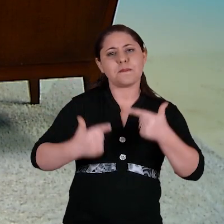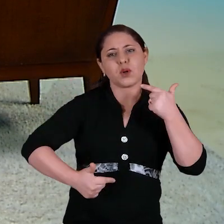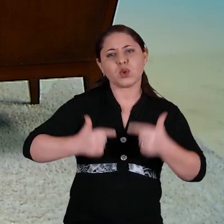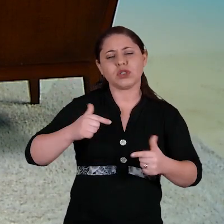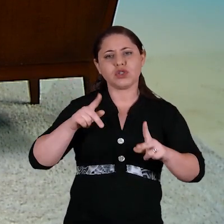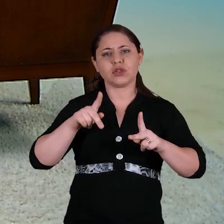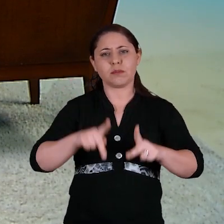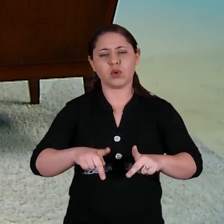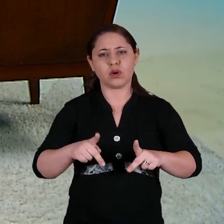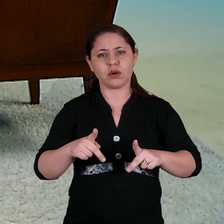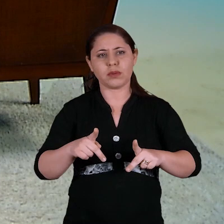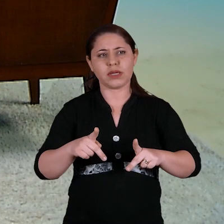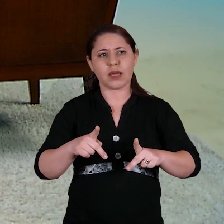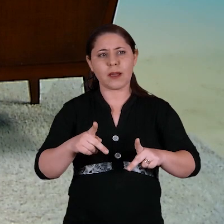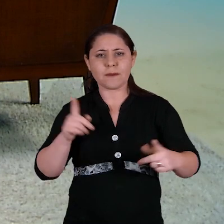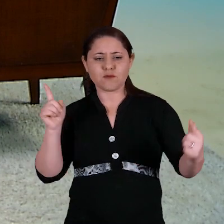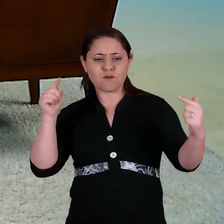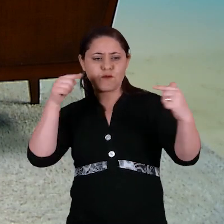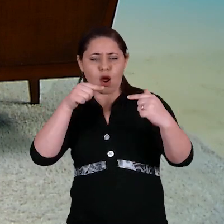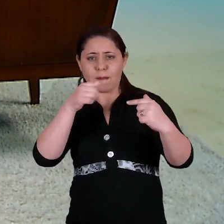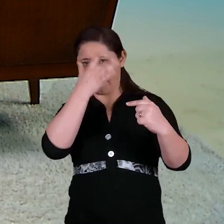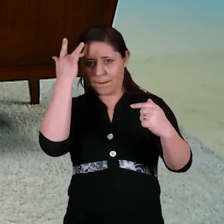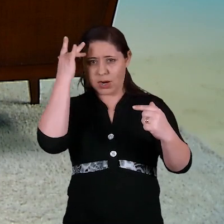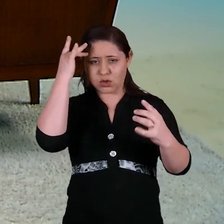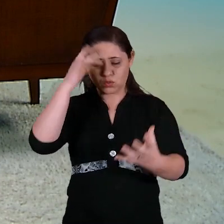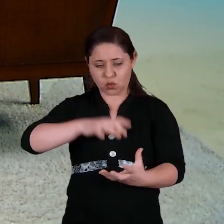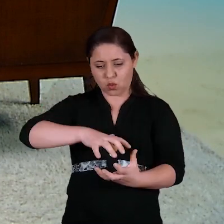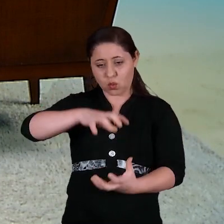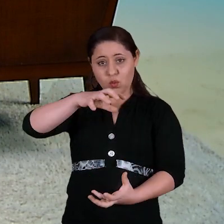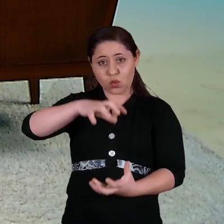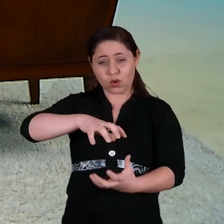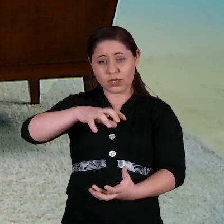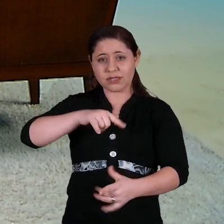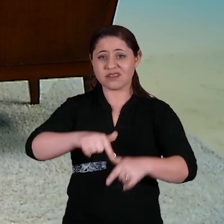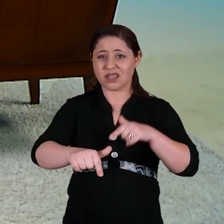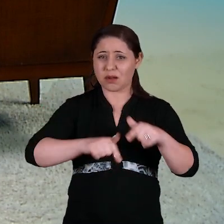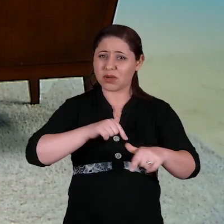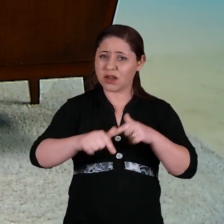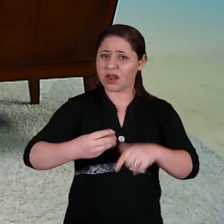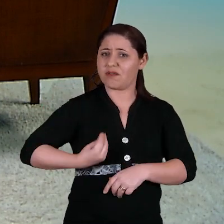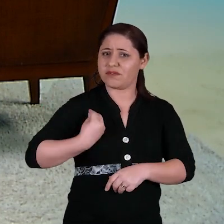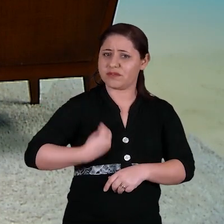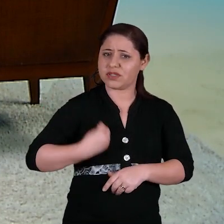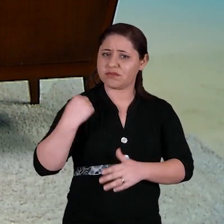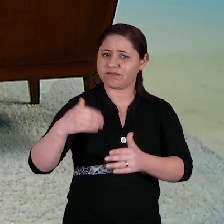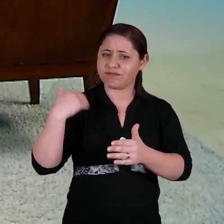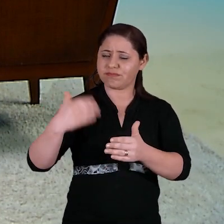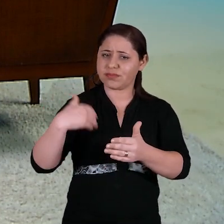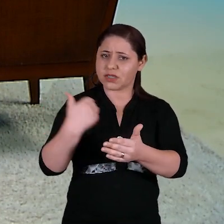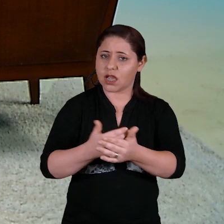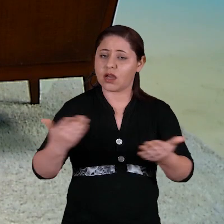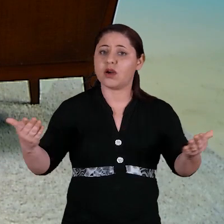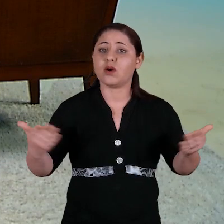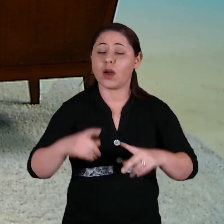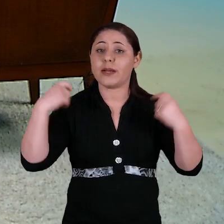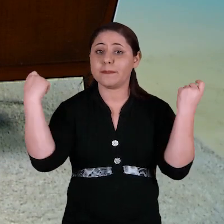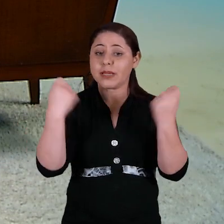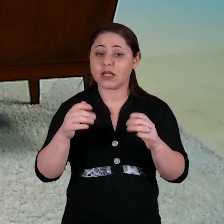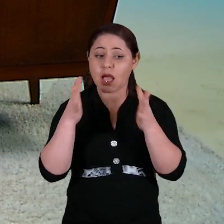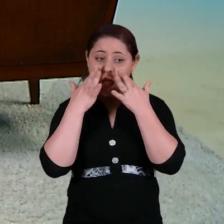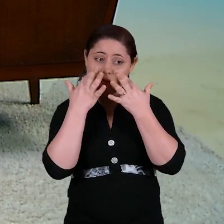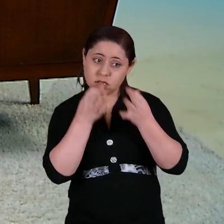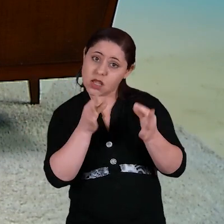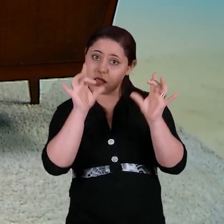políticas públicas voltadas justamente aos idosos que trabalharam toda a sua vida, né, e agora precisam de uma